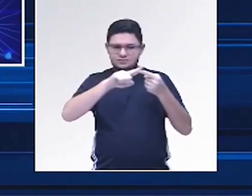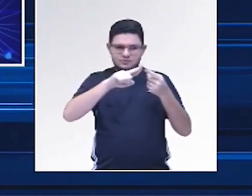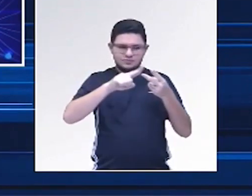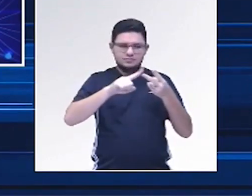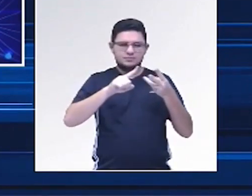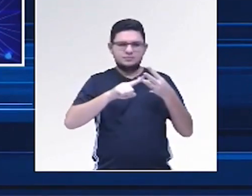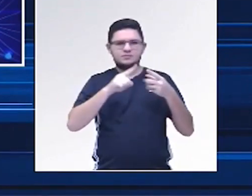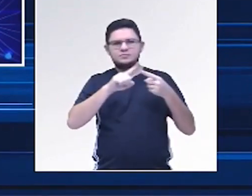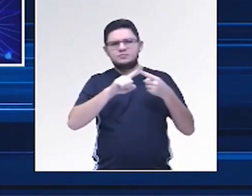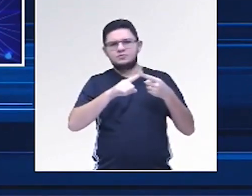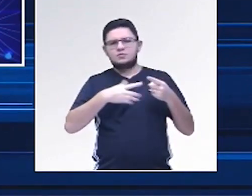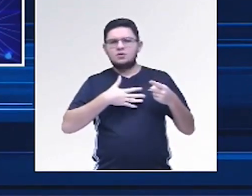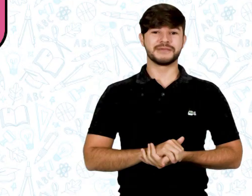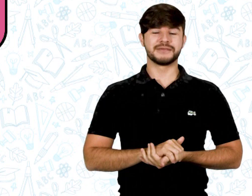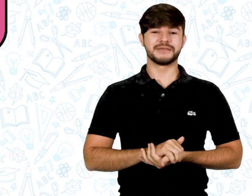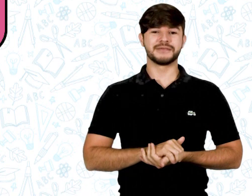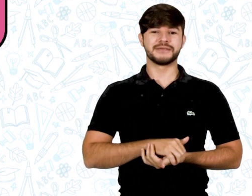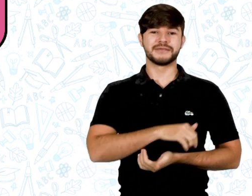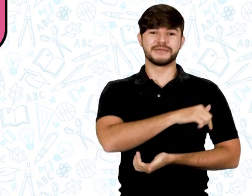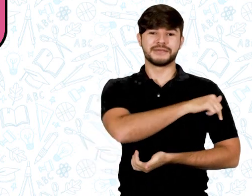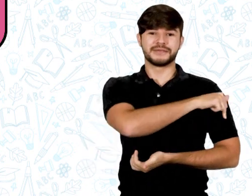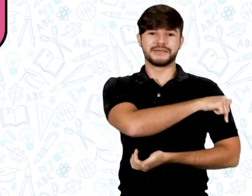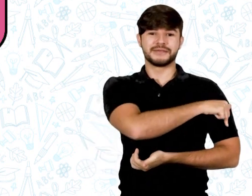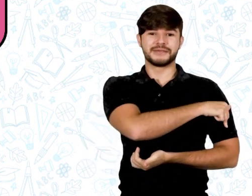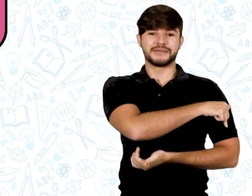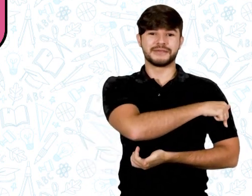prazer em conhecer você.